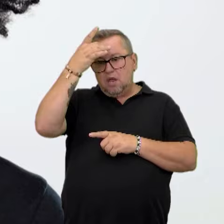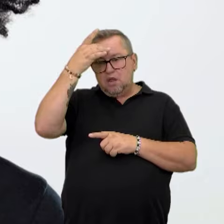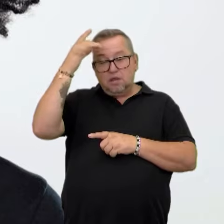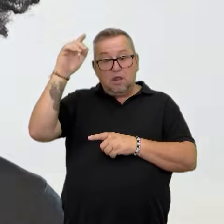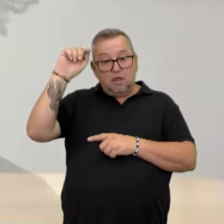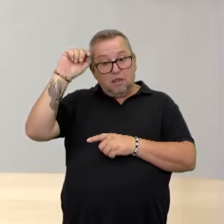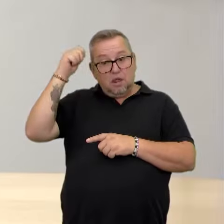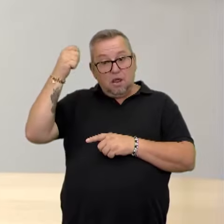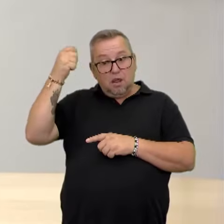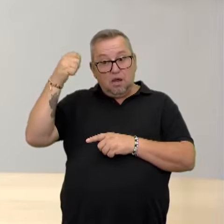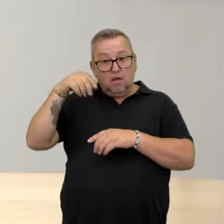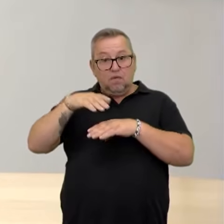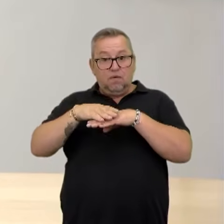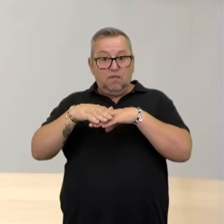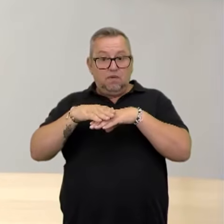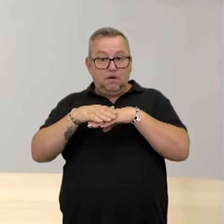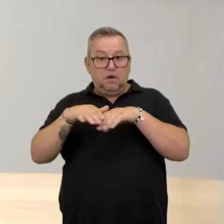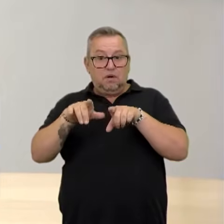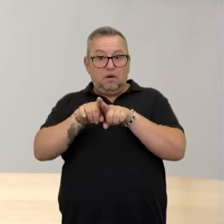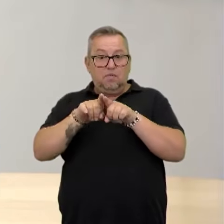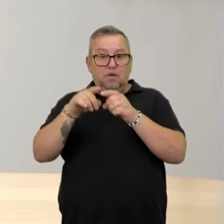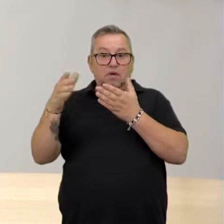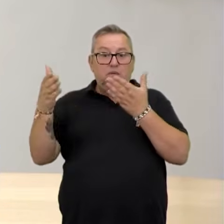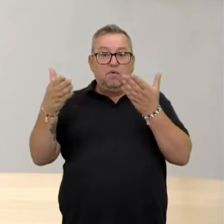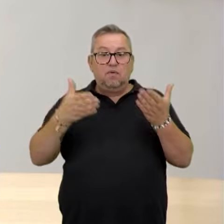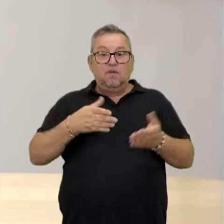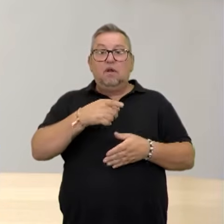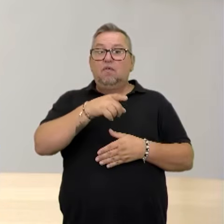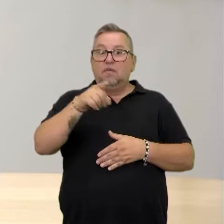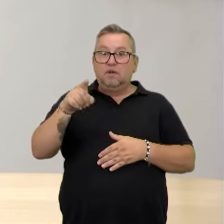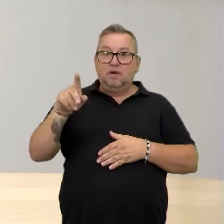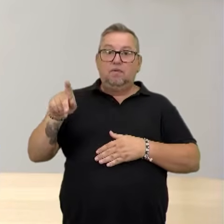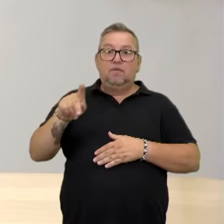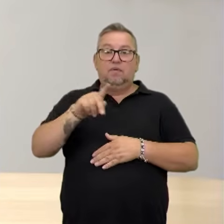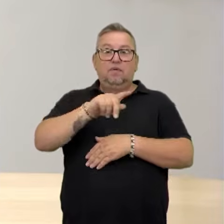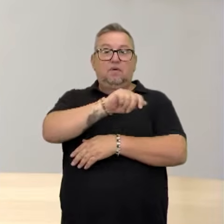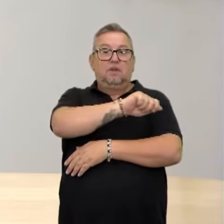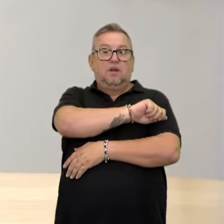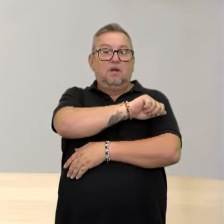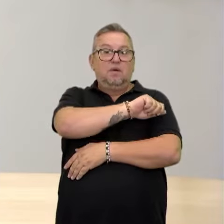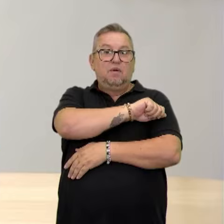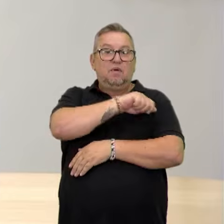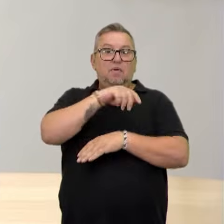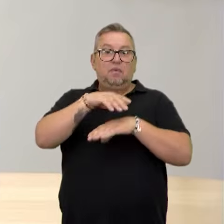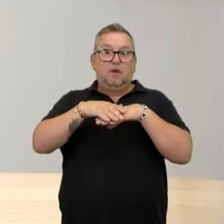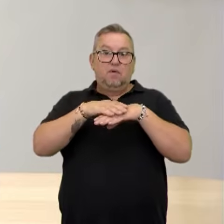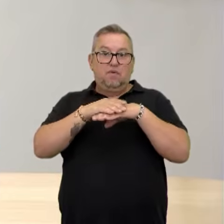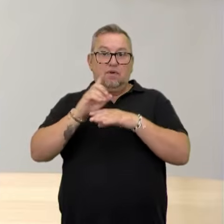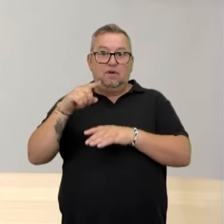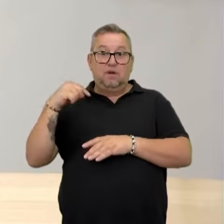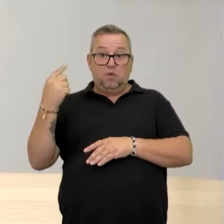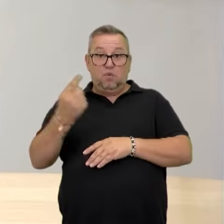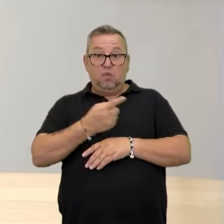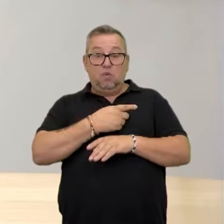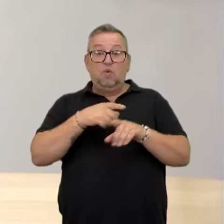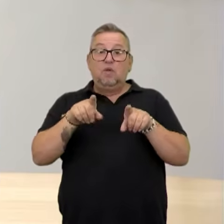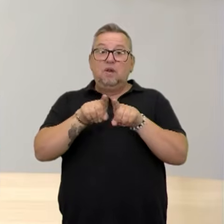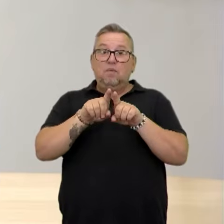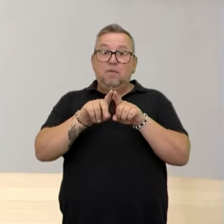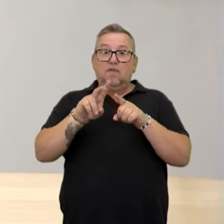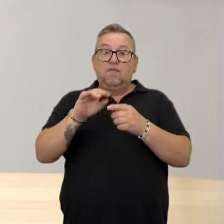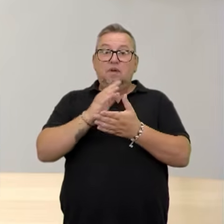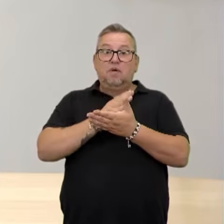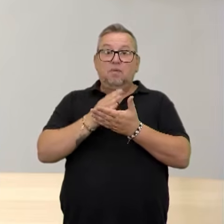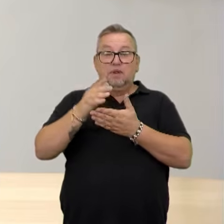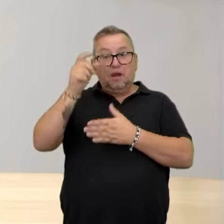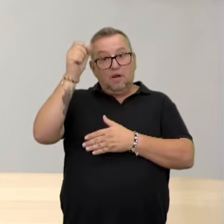vamos conversar sobre isso e estamos convidando vocês, professores, alunos, para entrar nessa conversa conosco e para a gente começar aqui, né, a